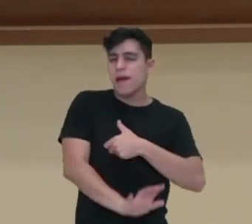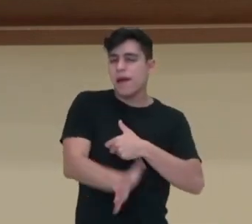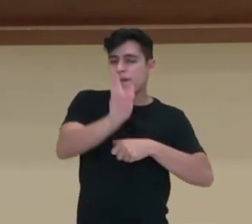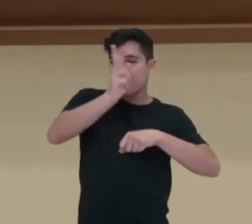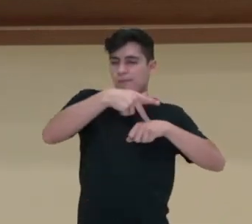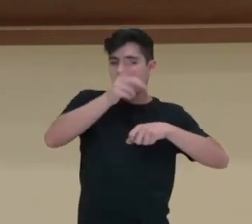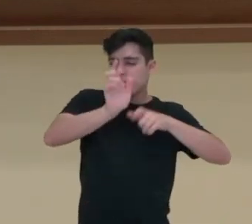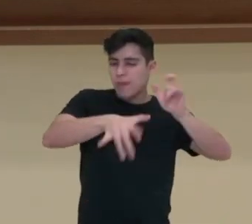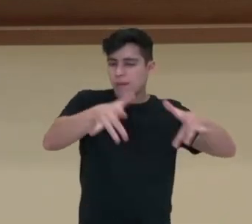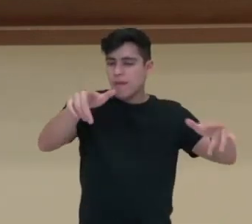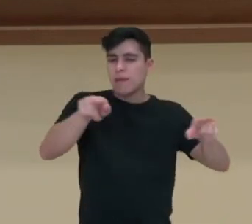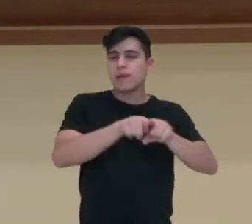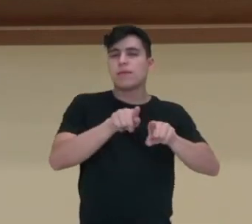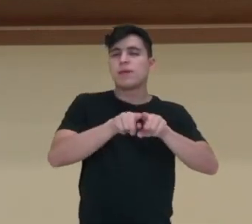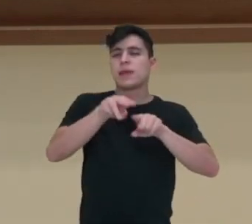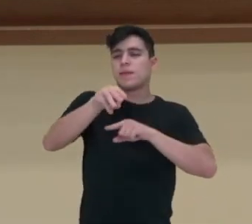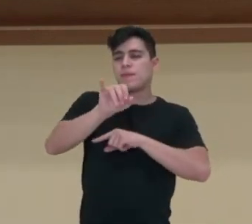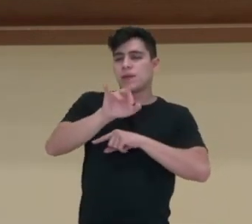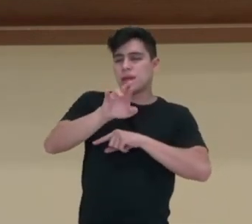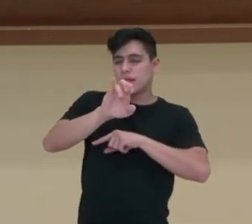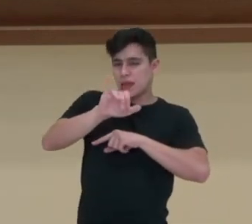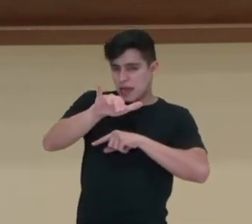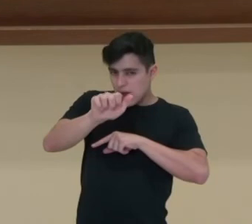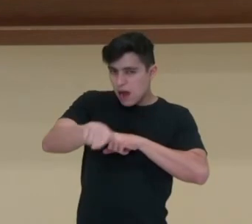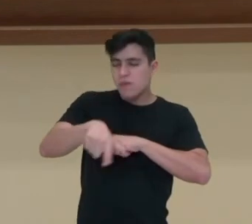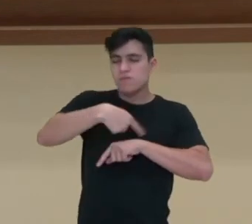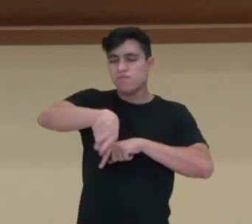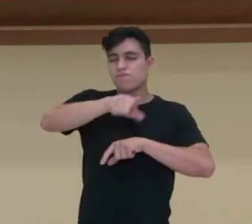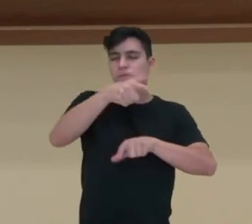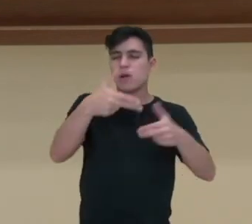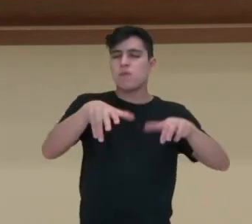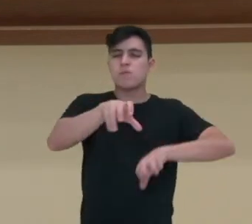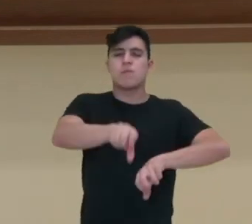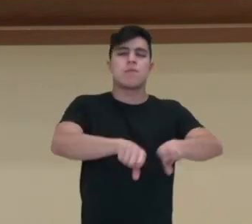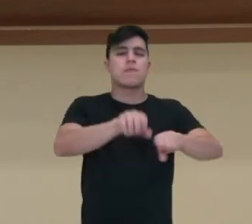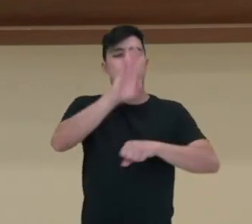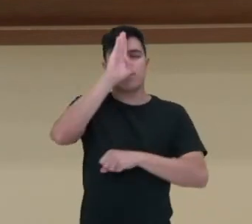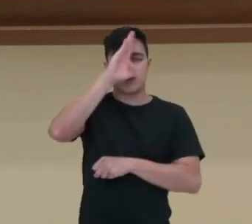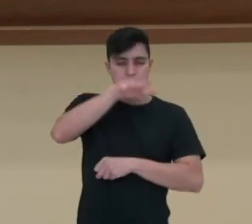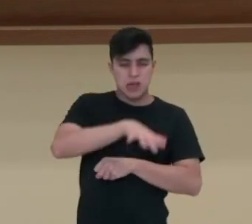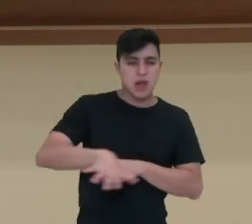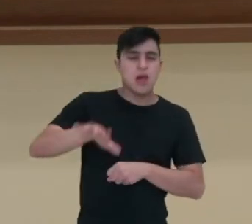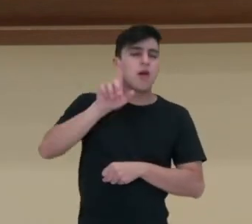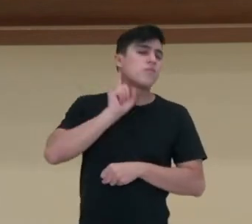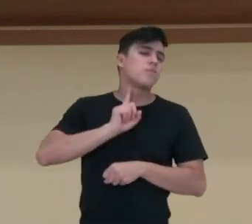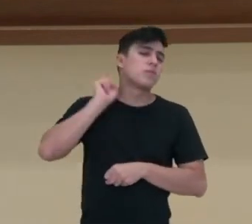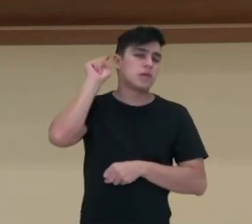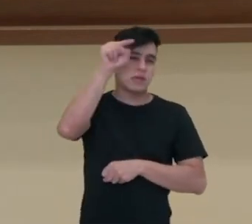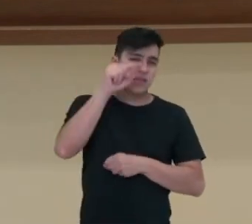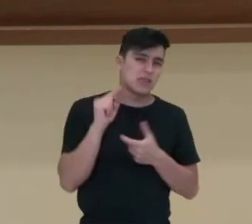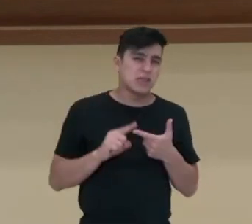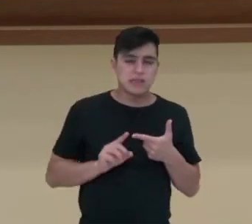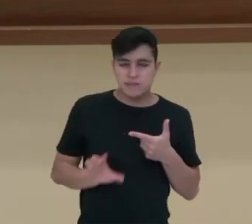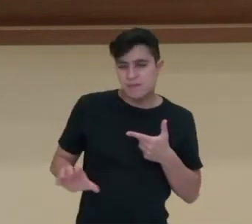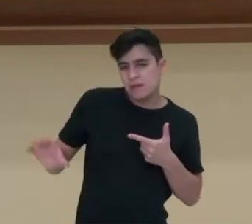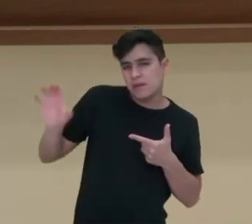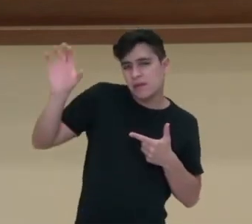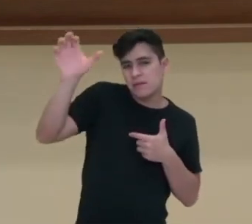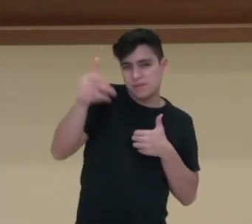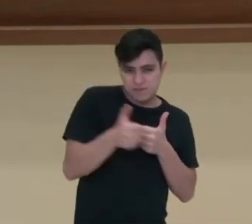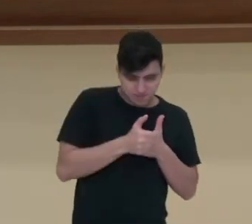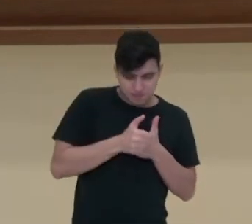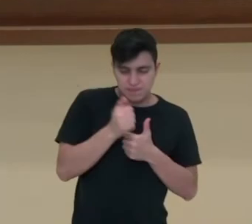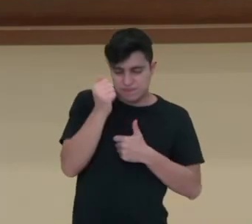outros minérios em várias áreas do território brasileiro, principalmente na região de Minas Gerais e outras áreas também do